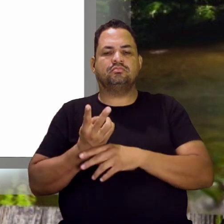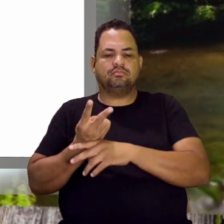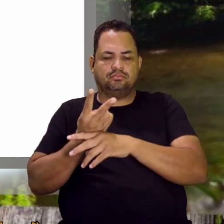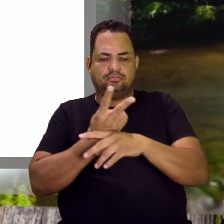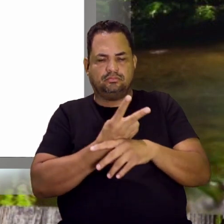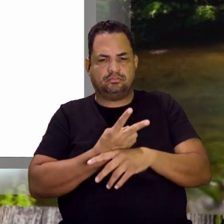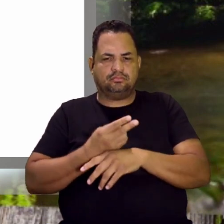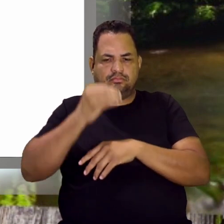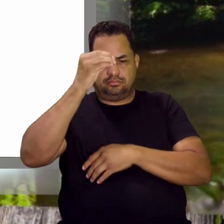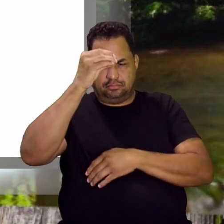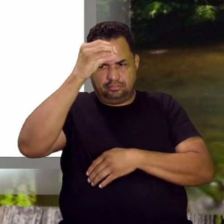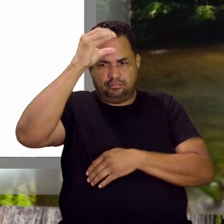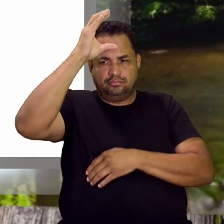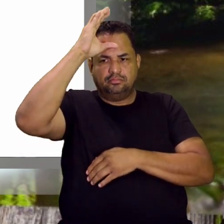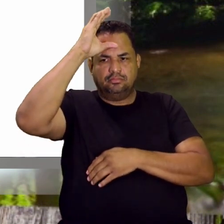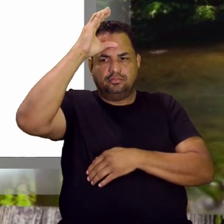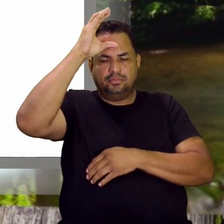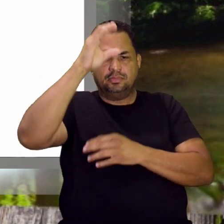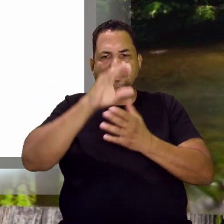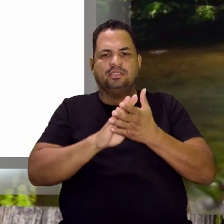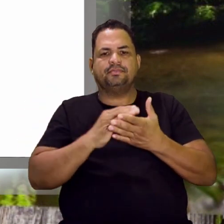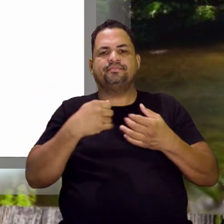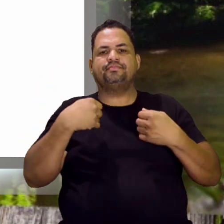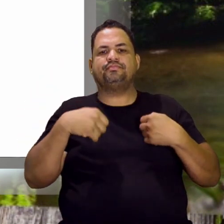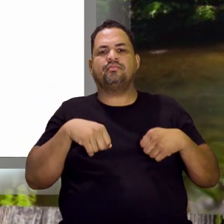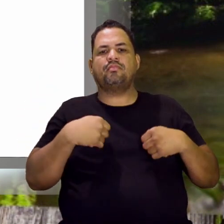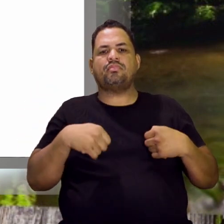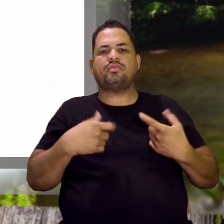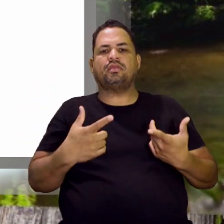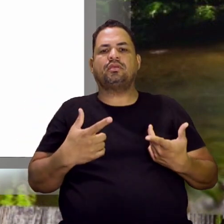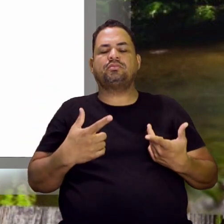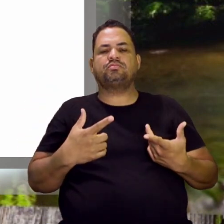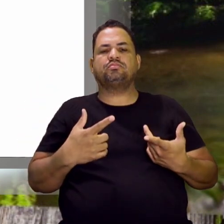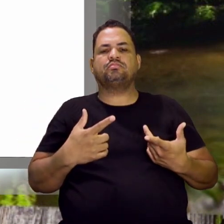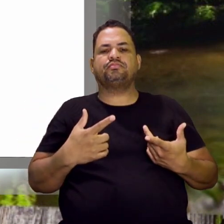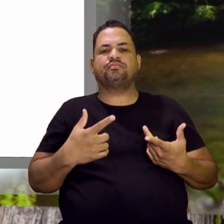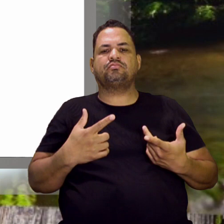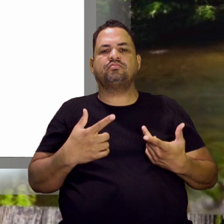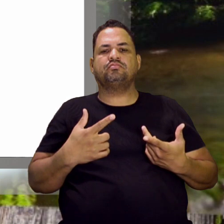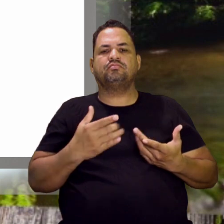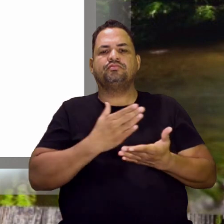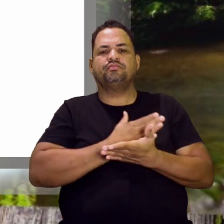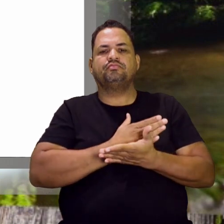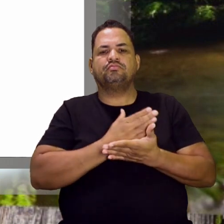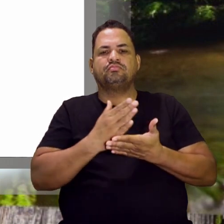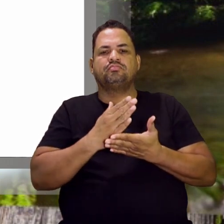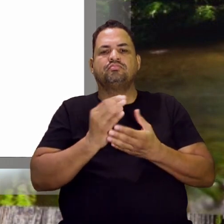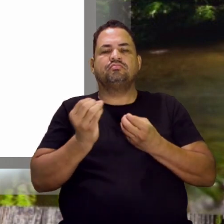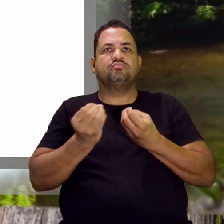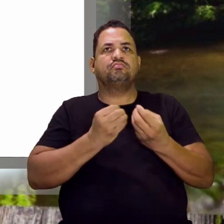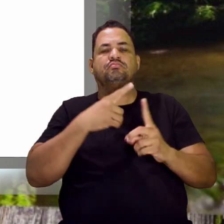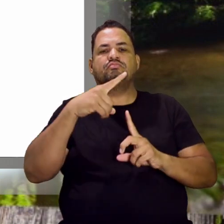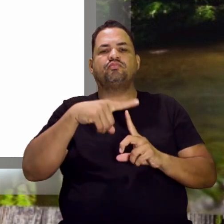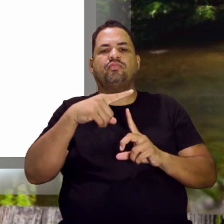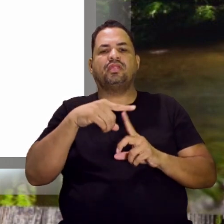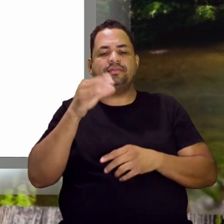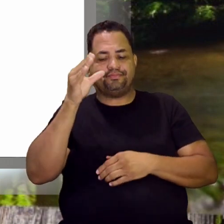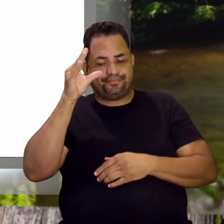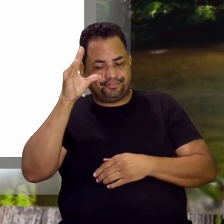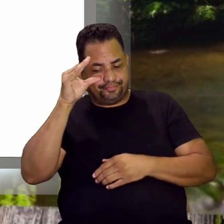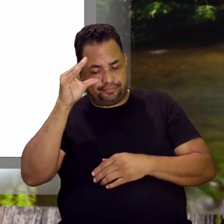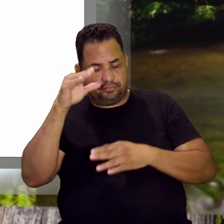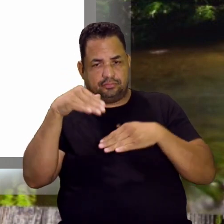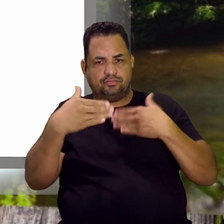determinado conhecimento, é preciso que isso parta de algum tipo de curiosidade,